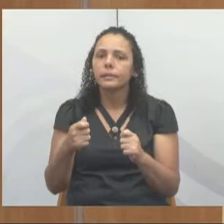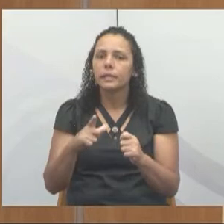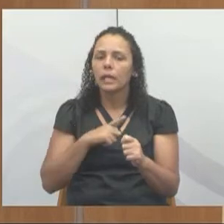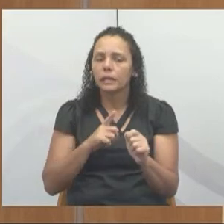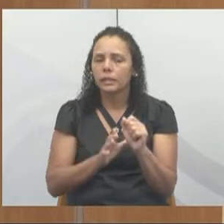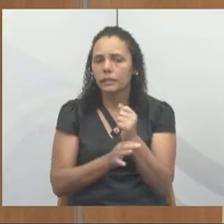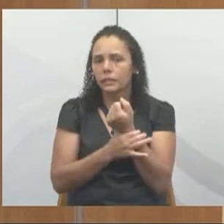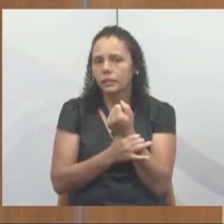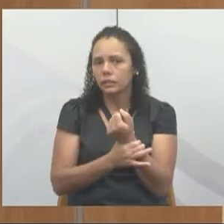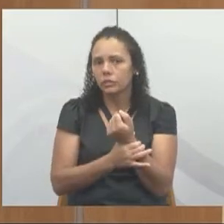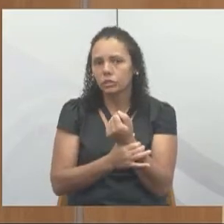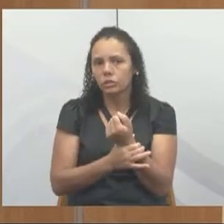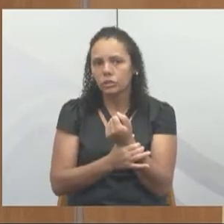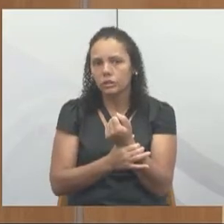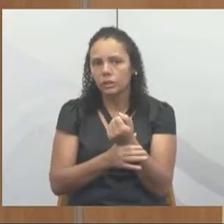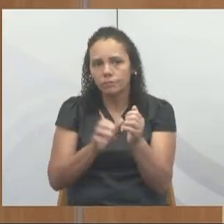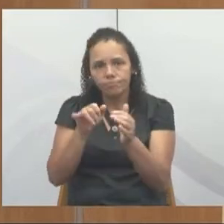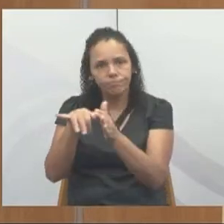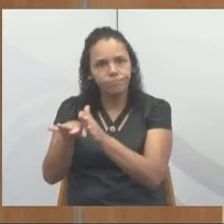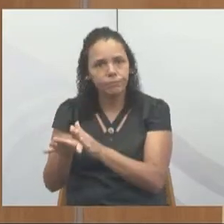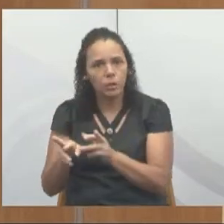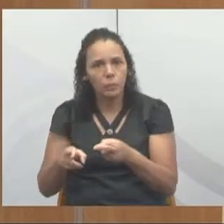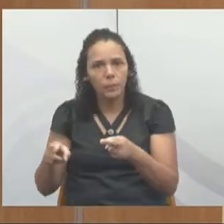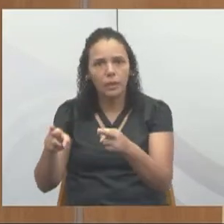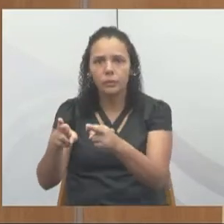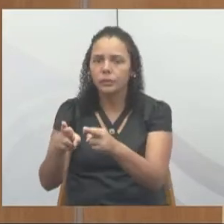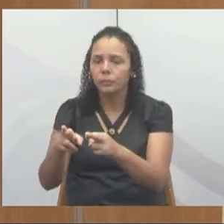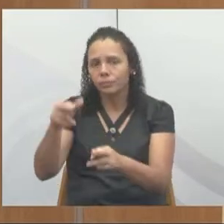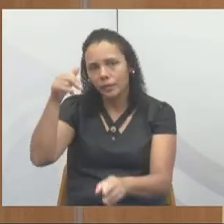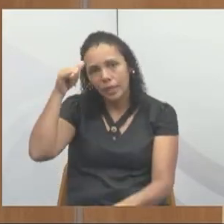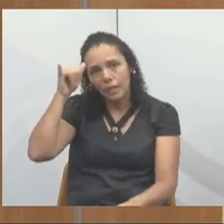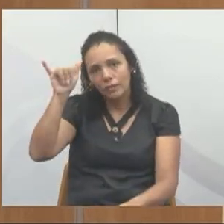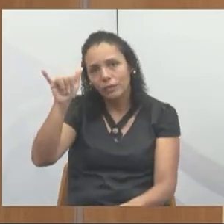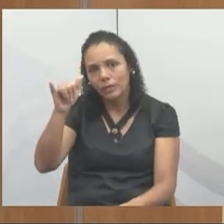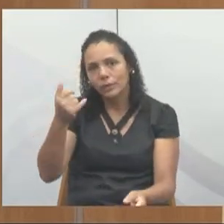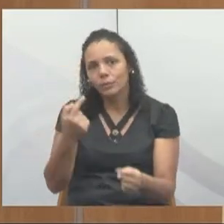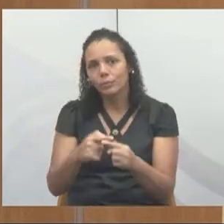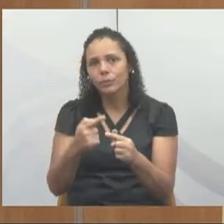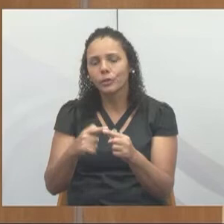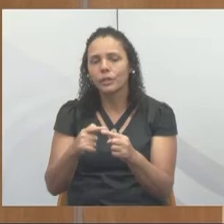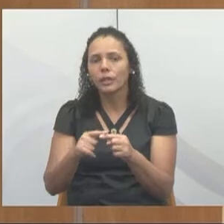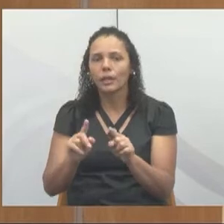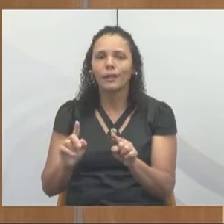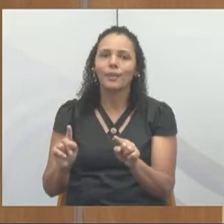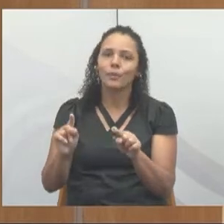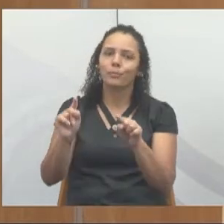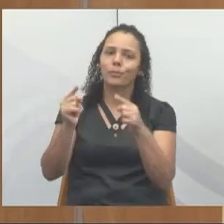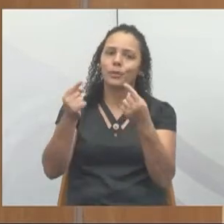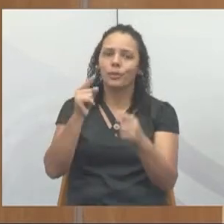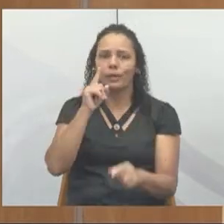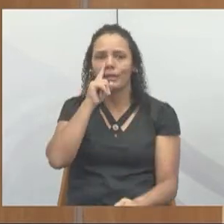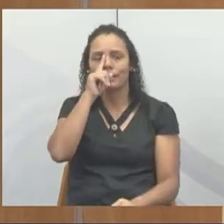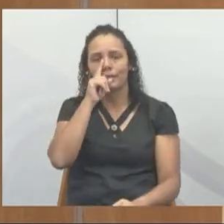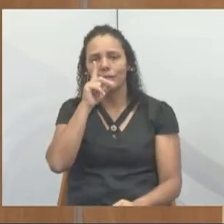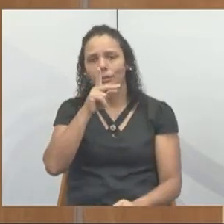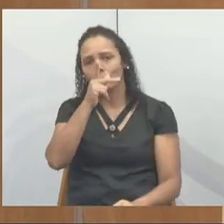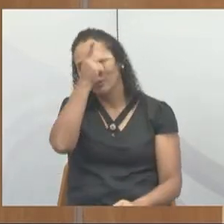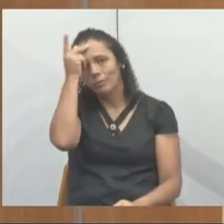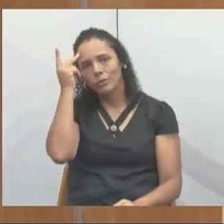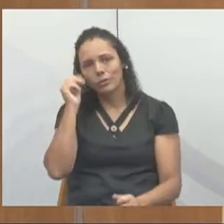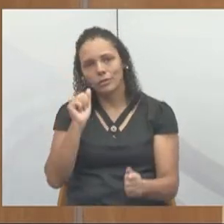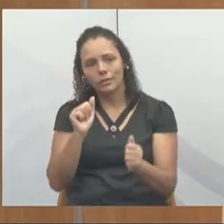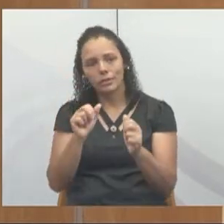um vazamento da cava para o Rio Paraíba, podendo causar mais riscos ainda para as pessoas que estão no Lagoa Azul.